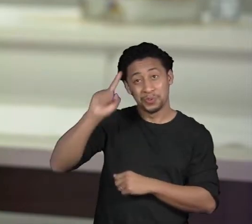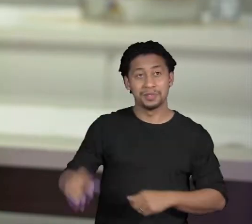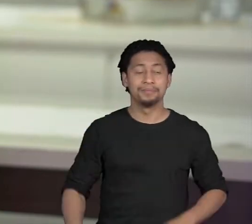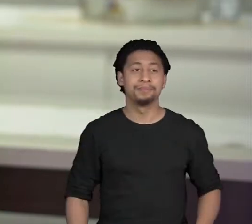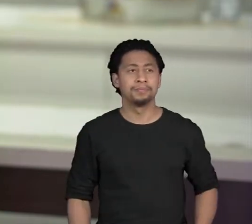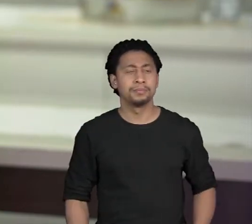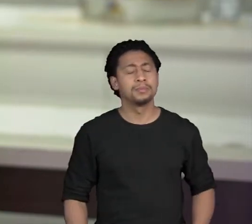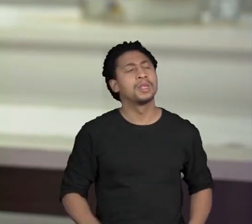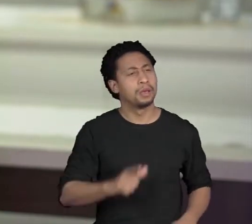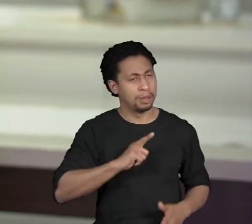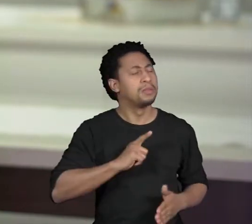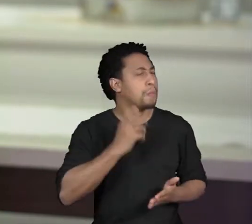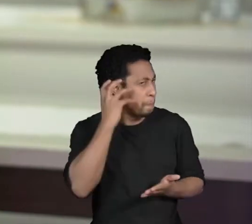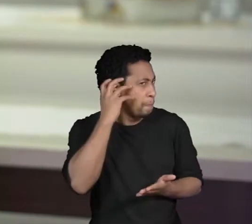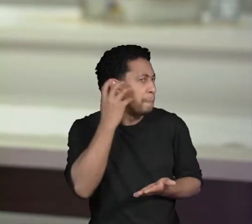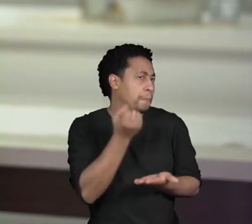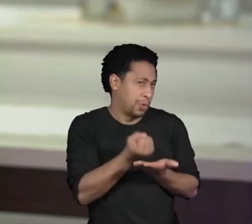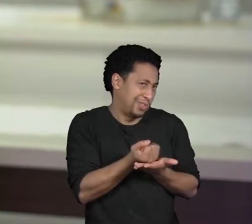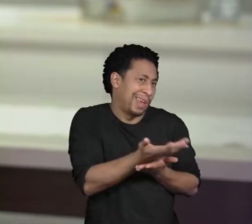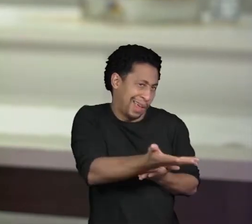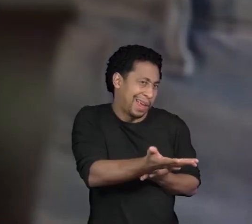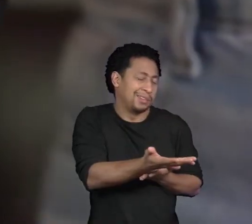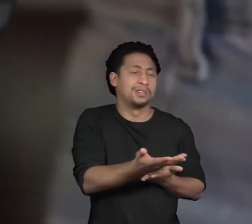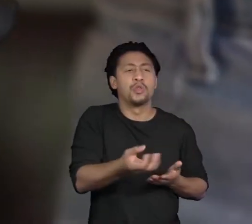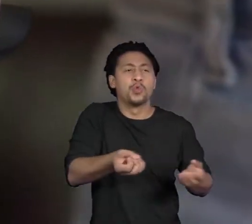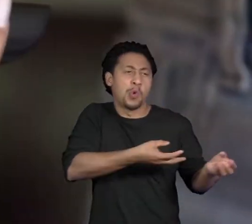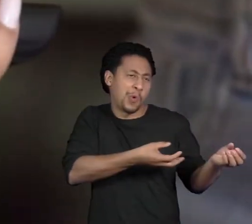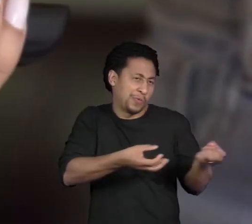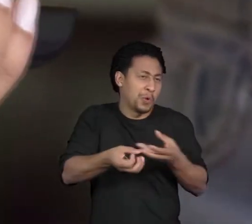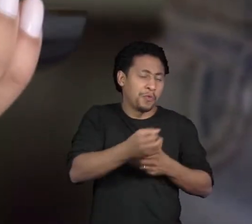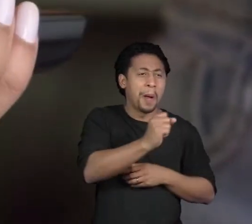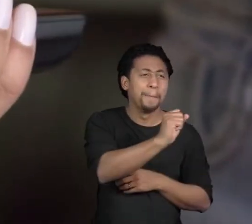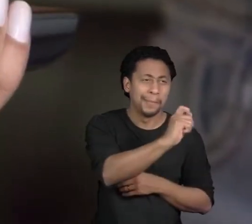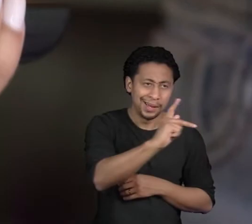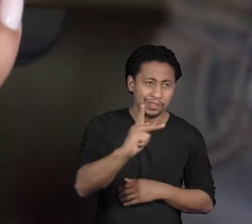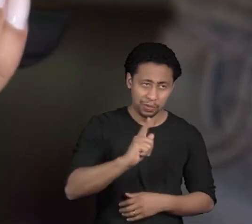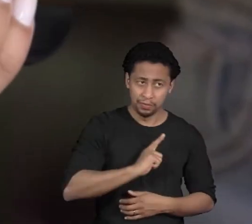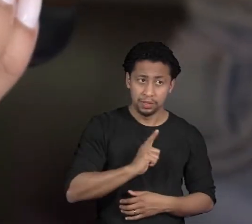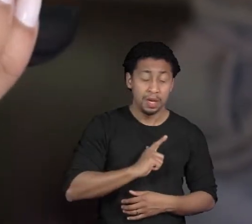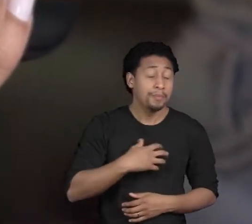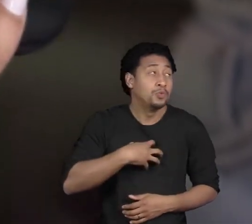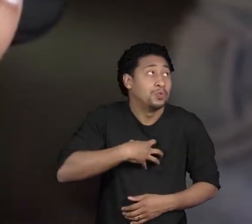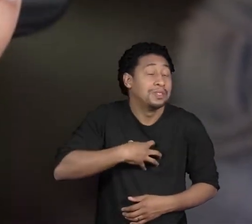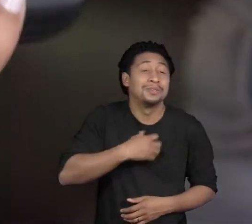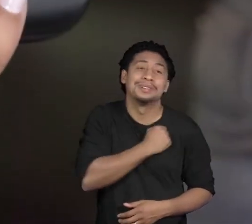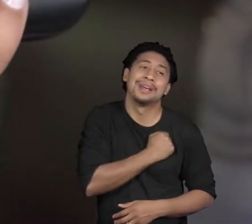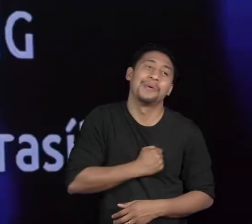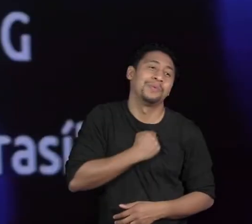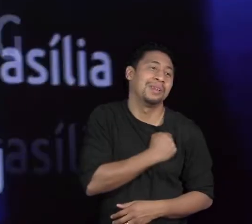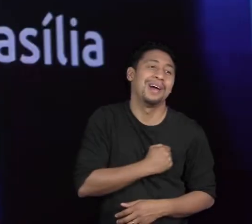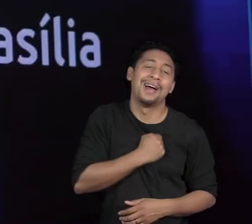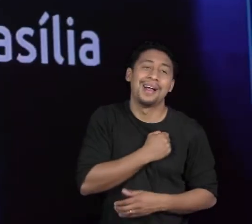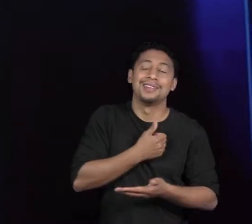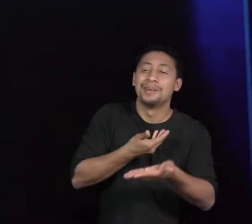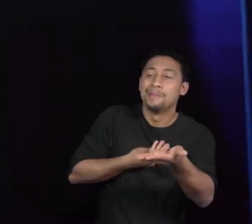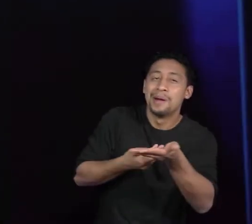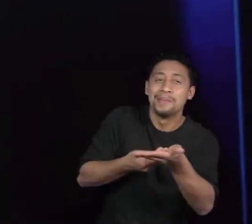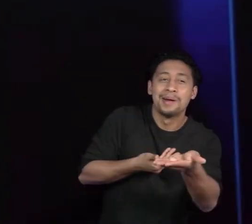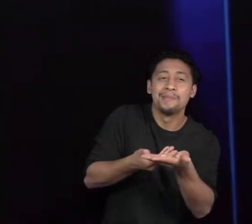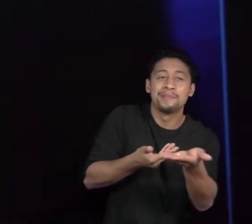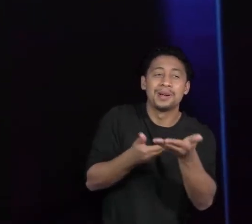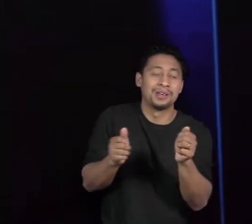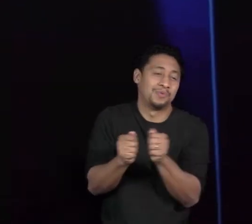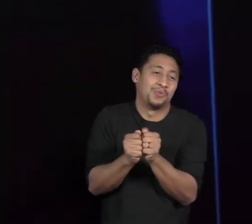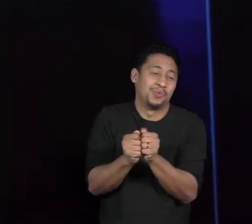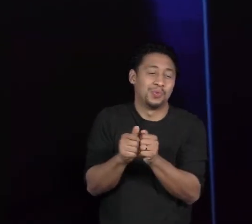de ouvir. Então, eu estou trabalhando, estou ali costurando, estou ouvindo. Então, o rádio é meu